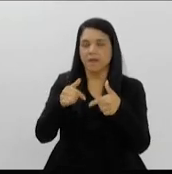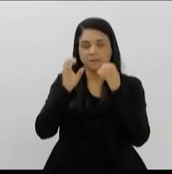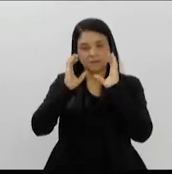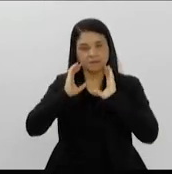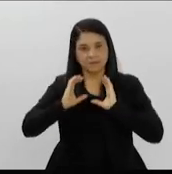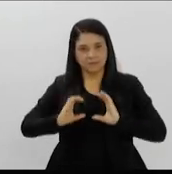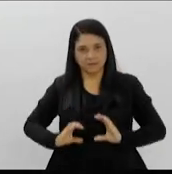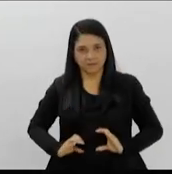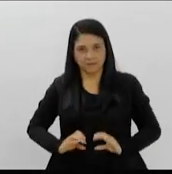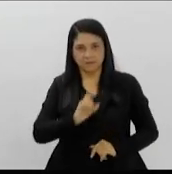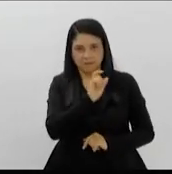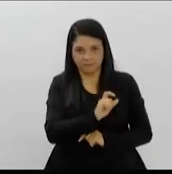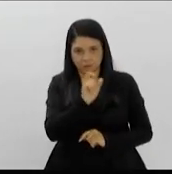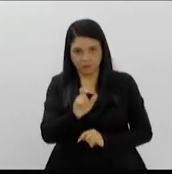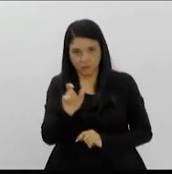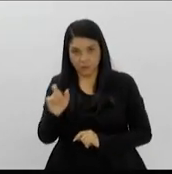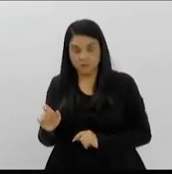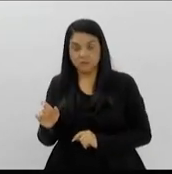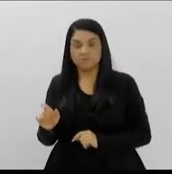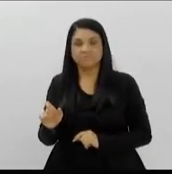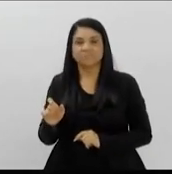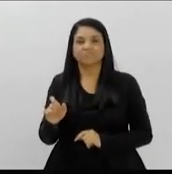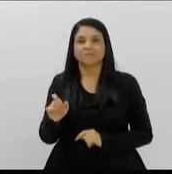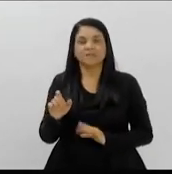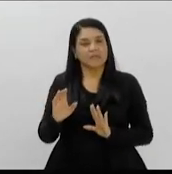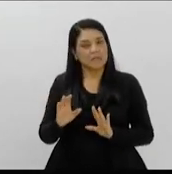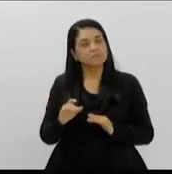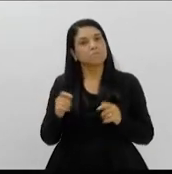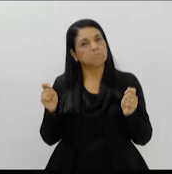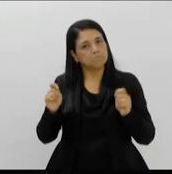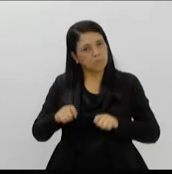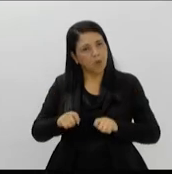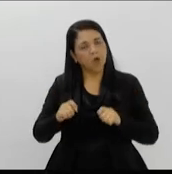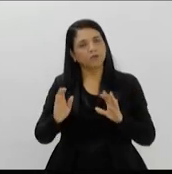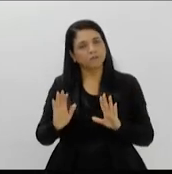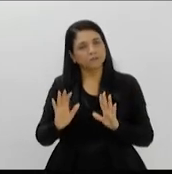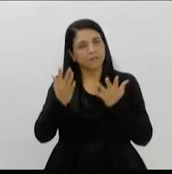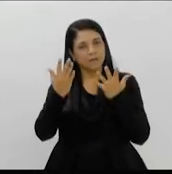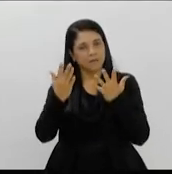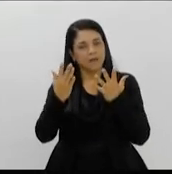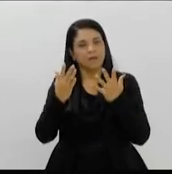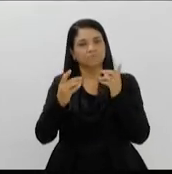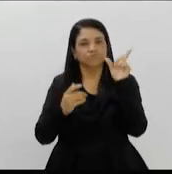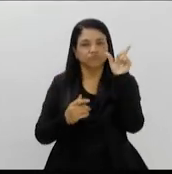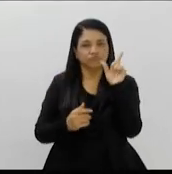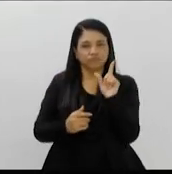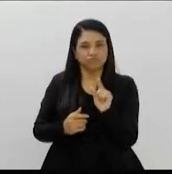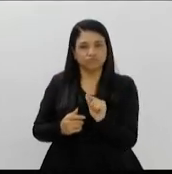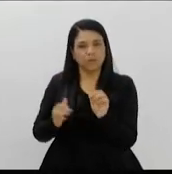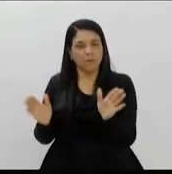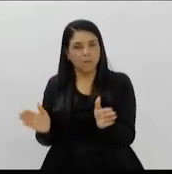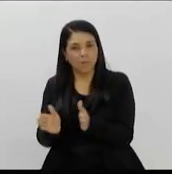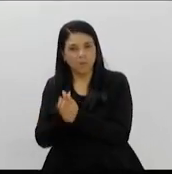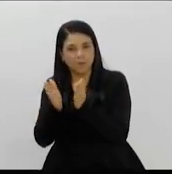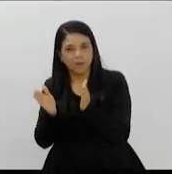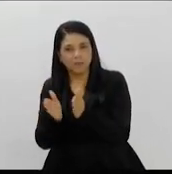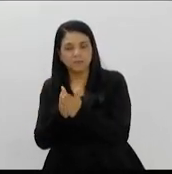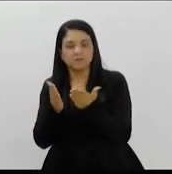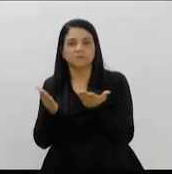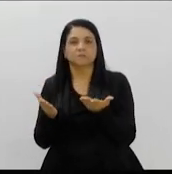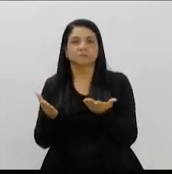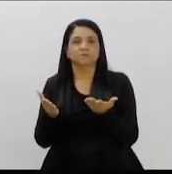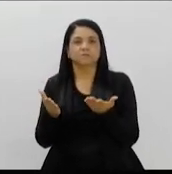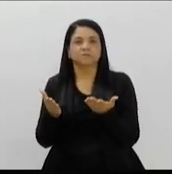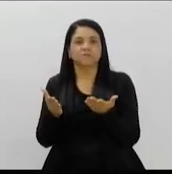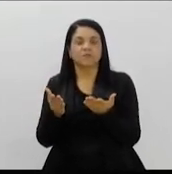pessoas, mas certamente algo a ser celebrado. Quer dizer, a queda da extrema pobreza, o aumento